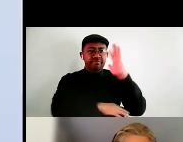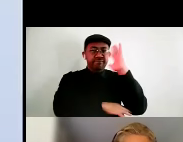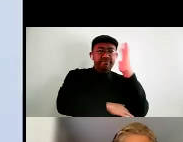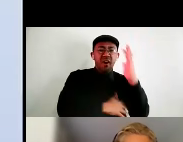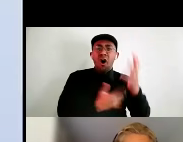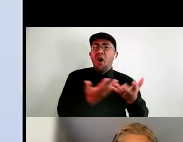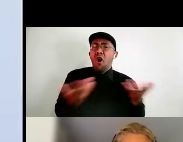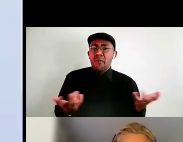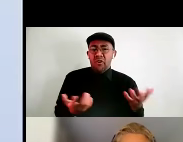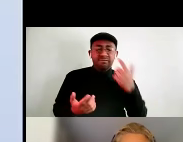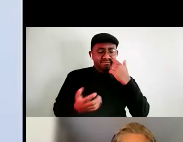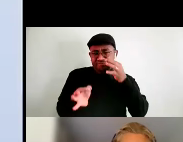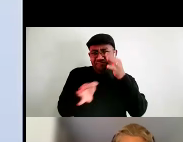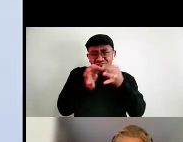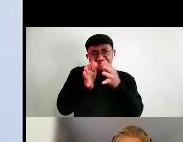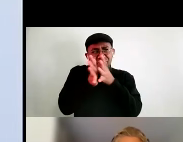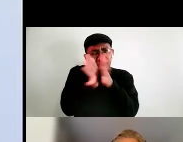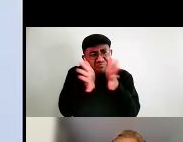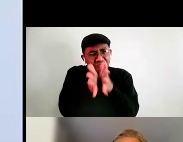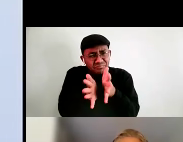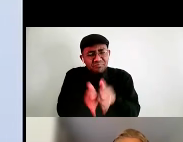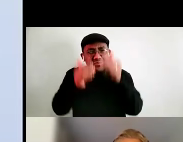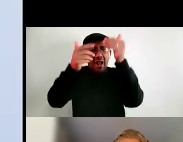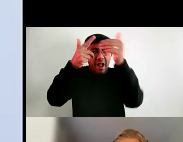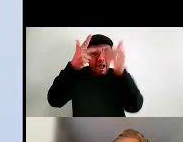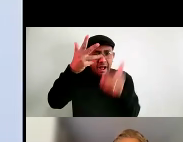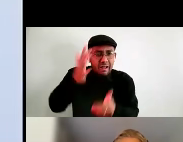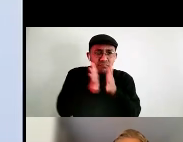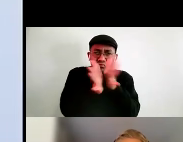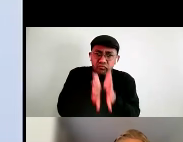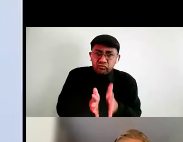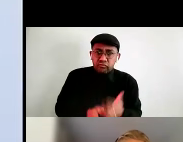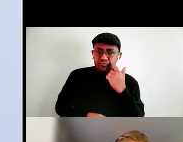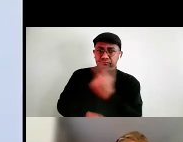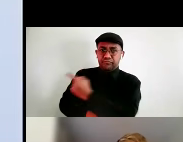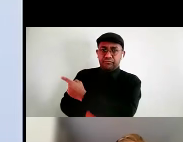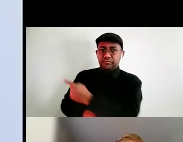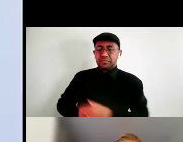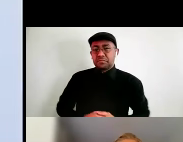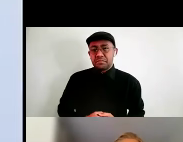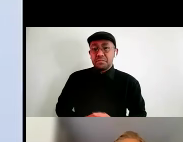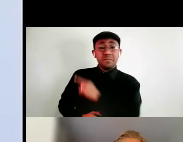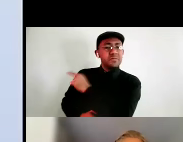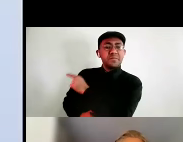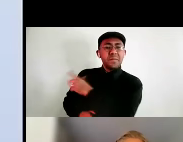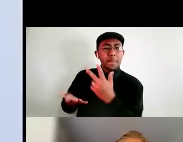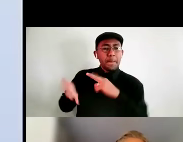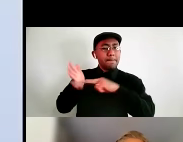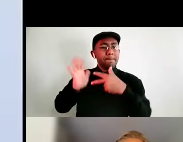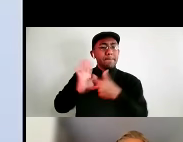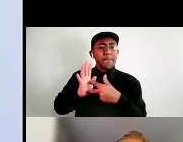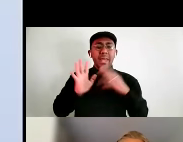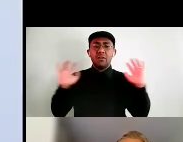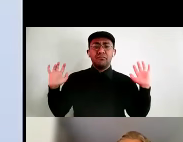recursos disponíveis. Aqui vemos a definição das reuniões, e nesse caso,